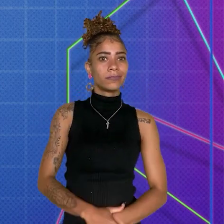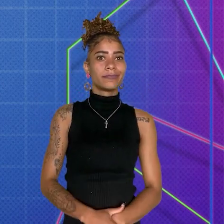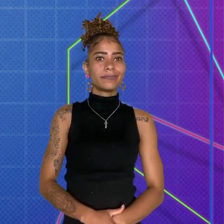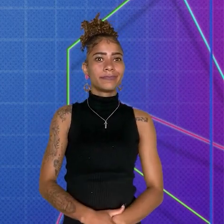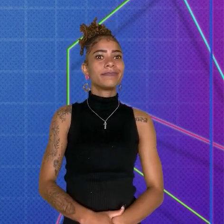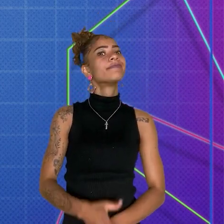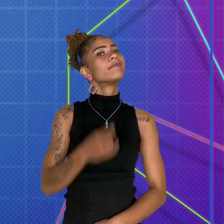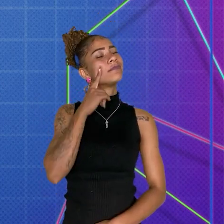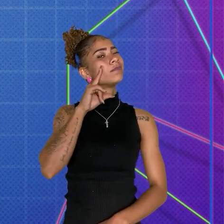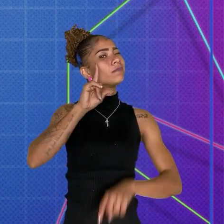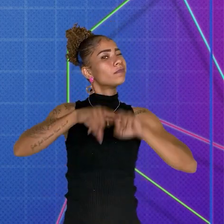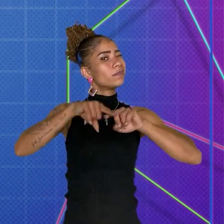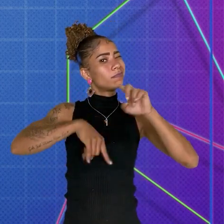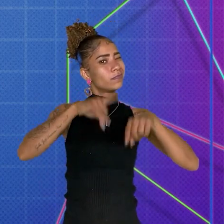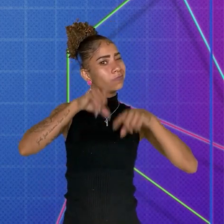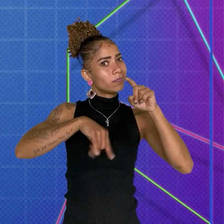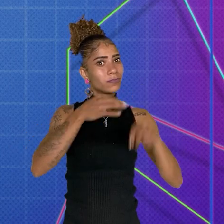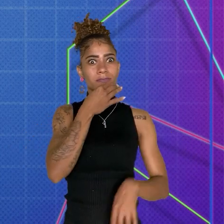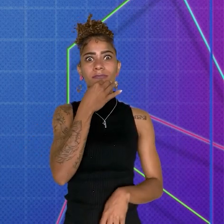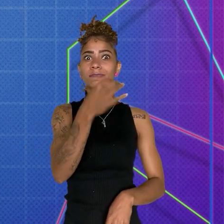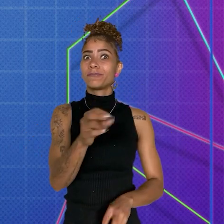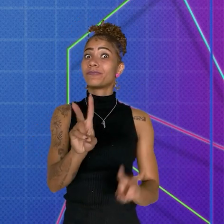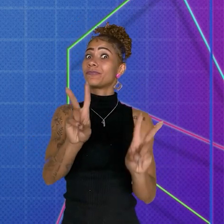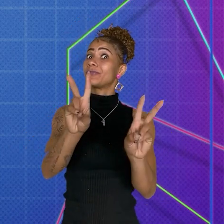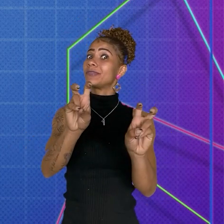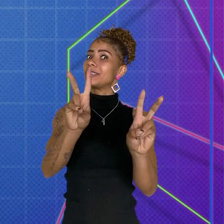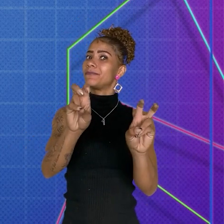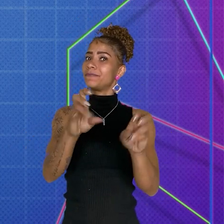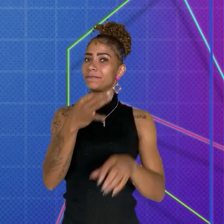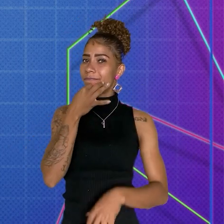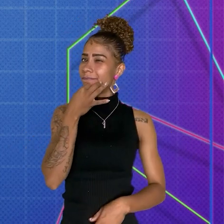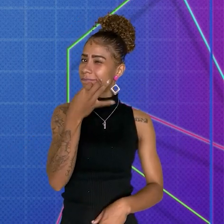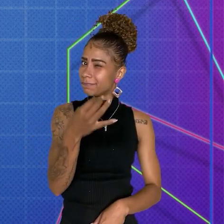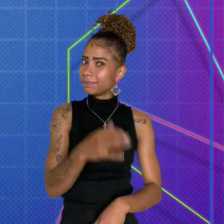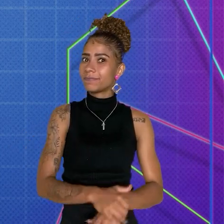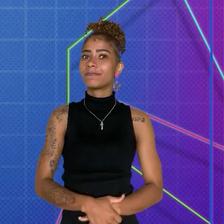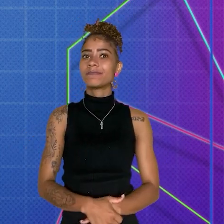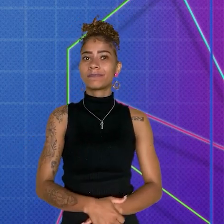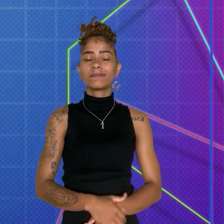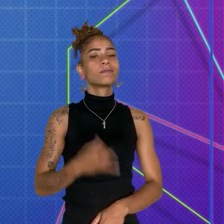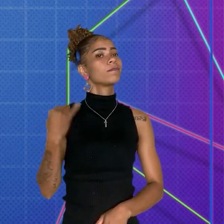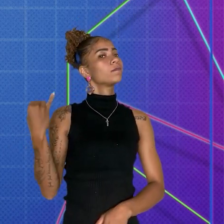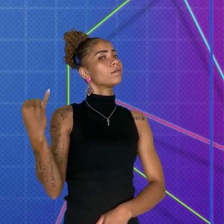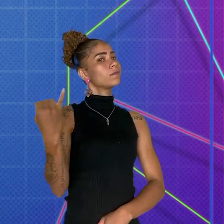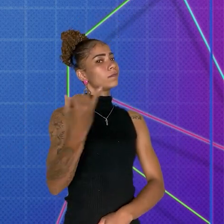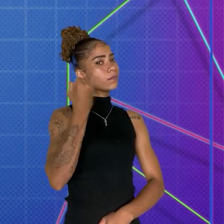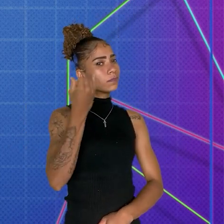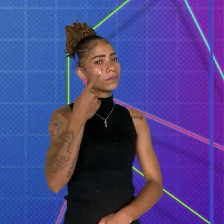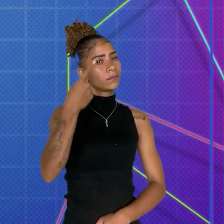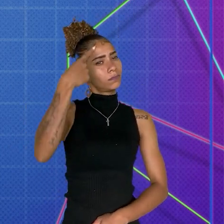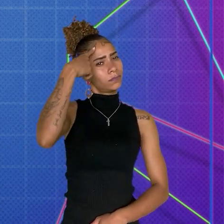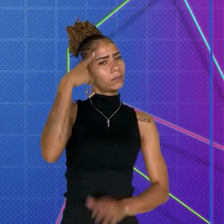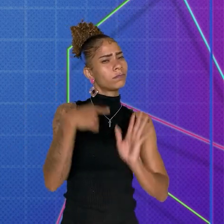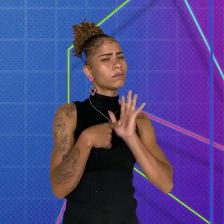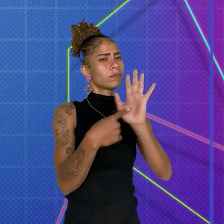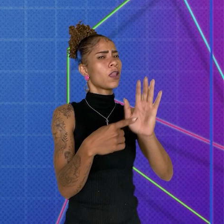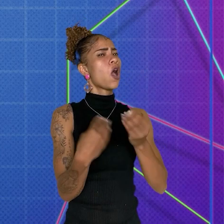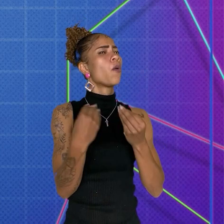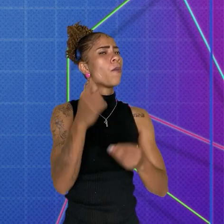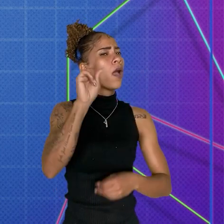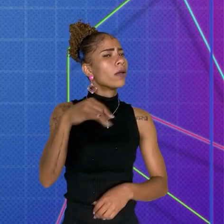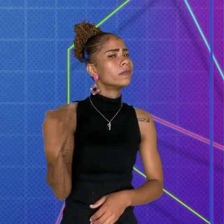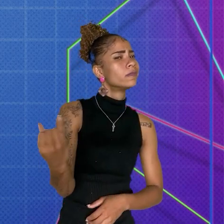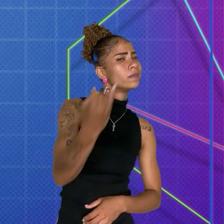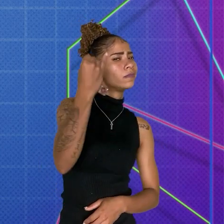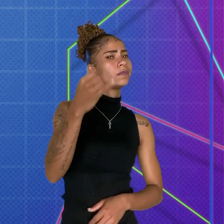jogador. Som dos objetos. Agora vamos entrar no tema relacionado ao som dos objetos e sua importância, procurando demonstrar como